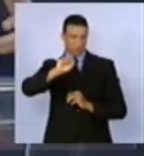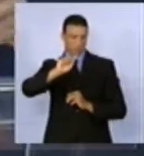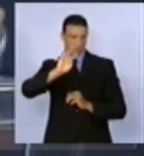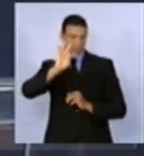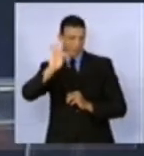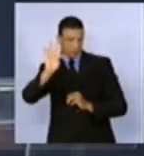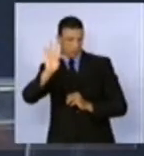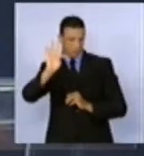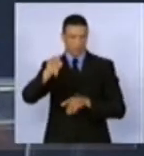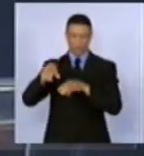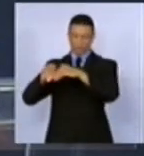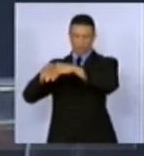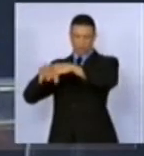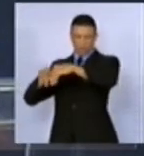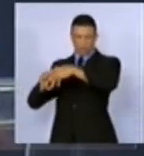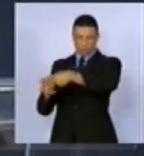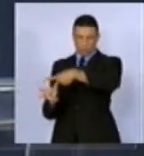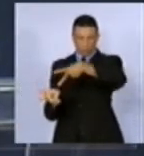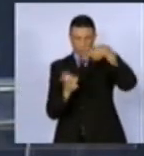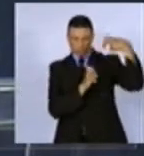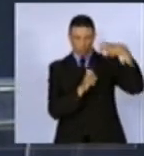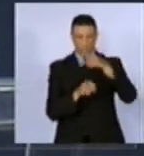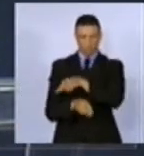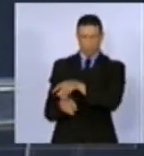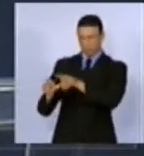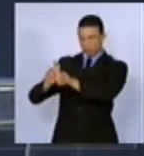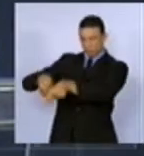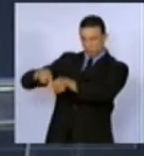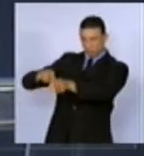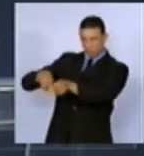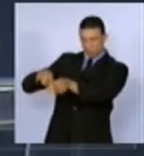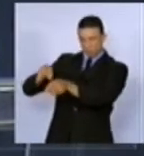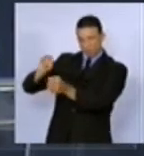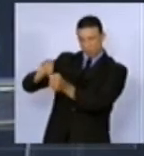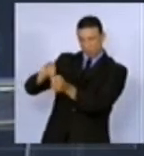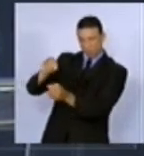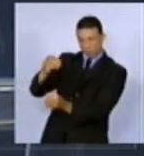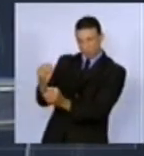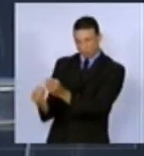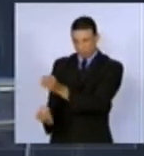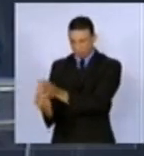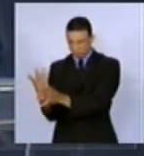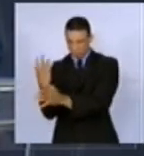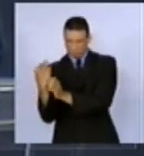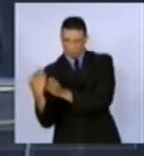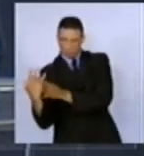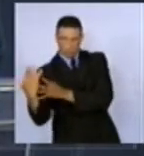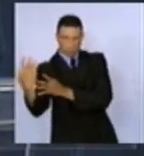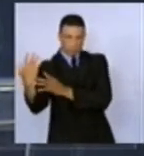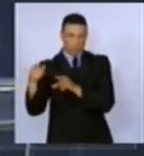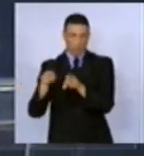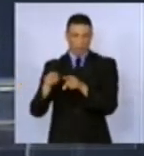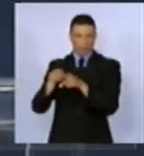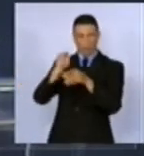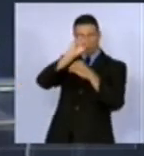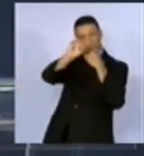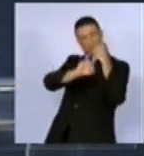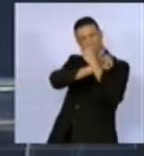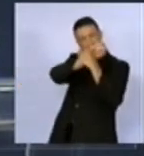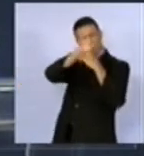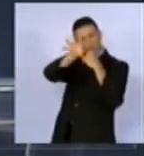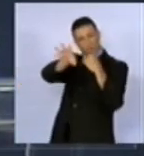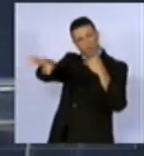questão da Estimativa de área plantada na questão da produtividade agrícola e particularmente na questão do monitoramento da